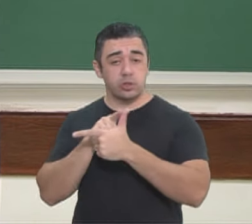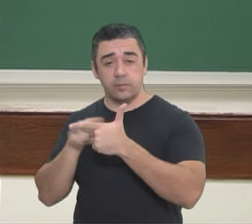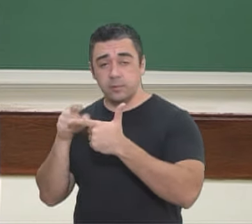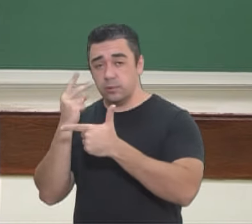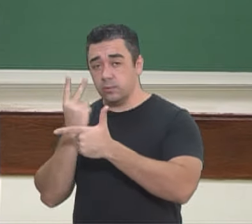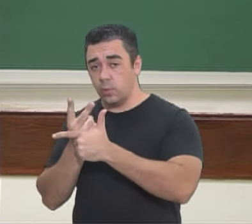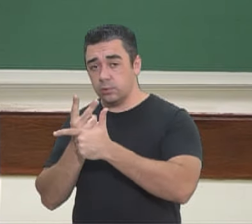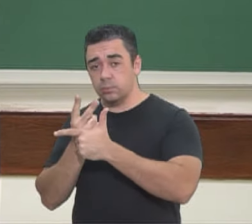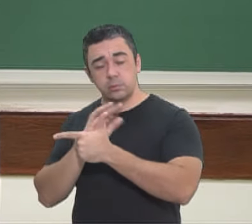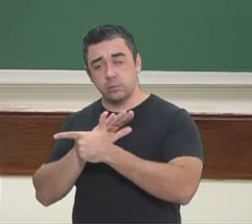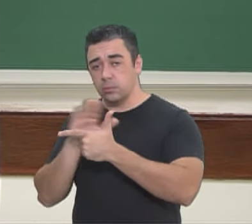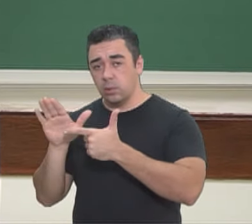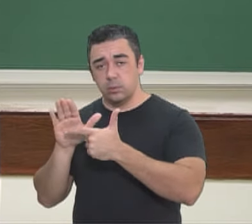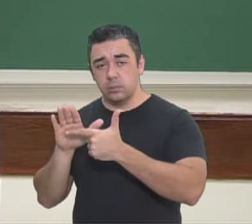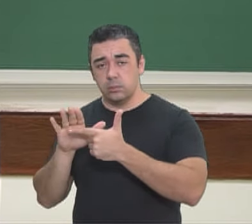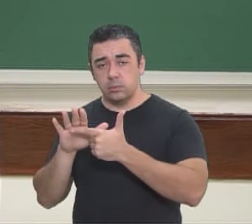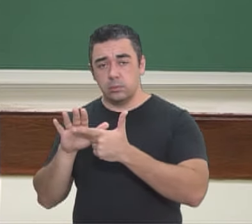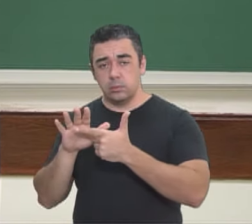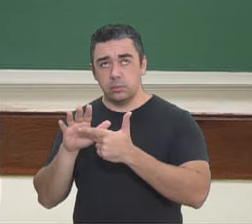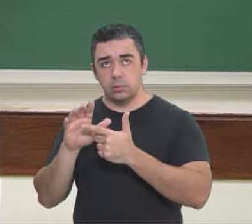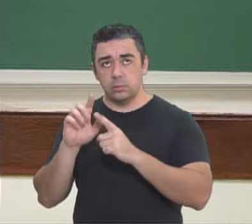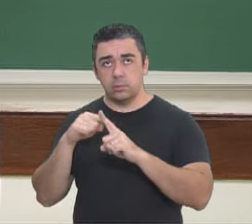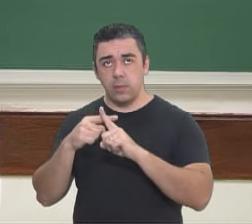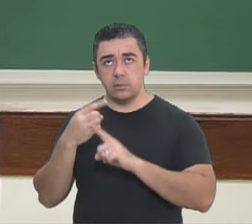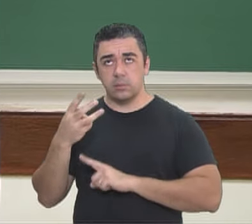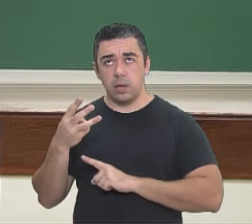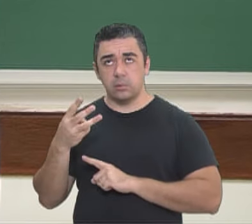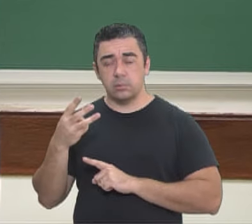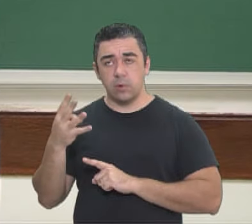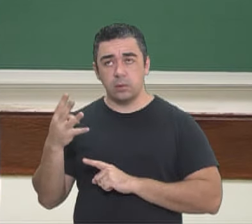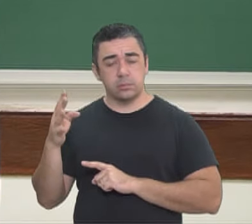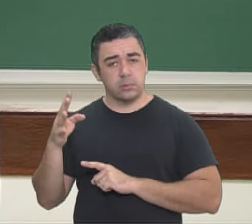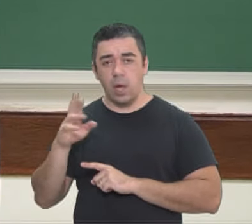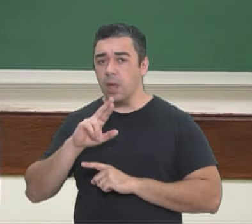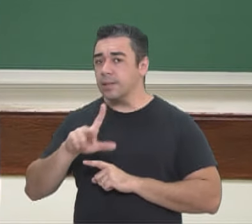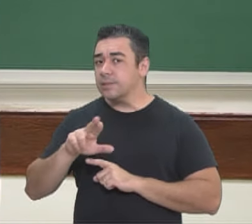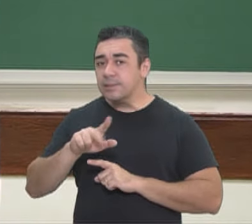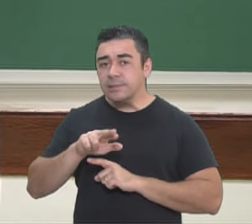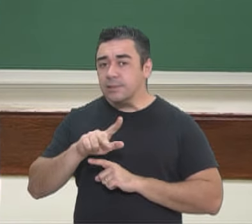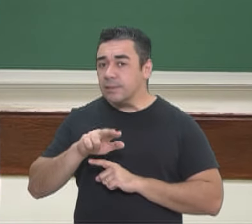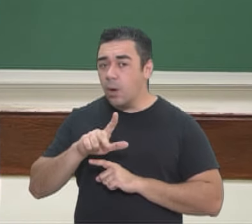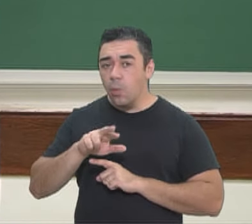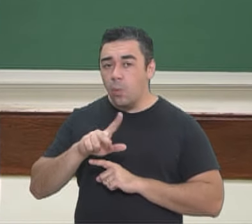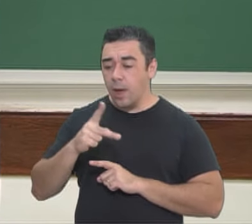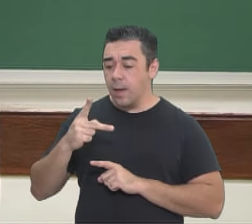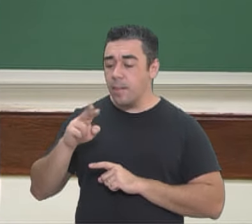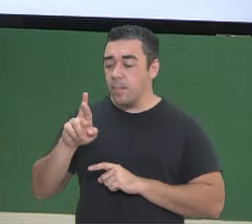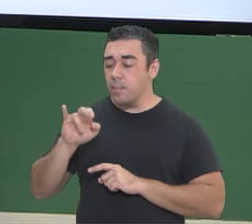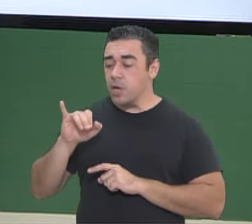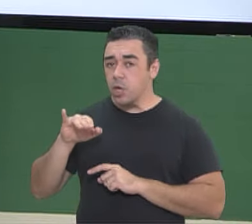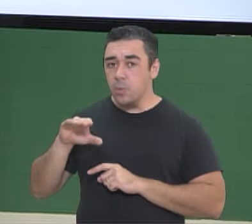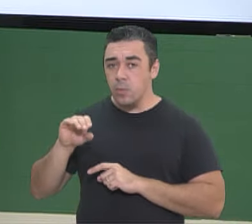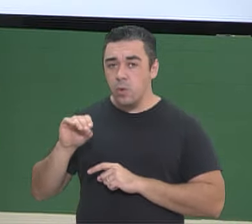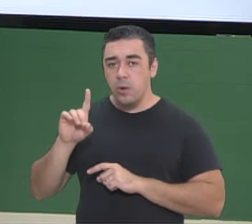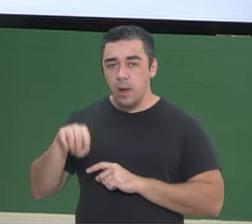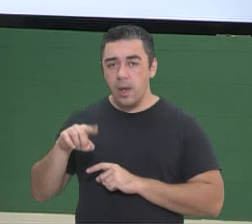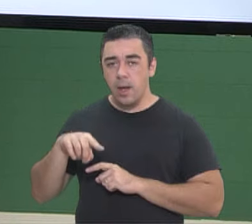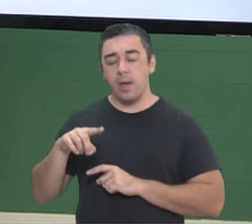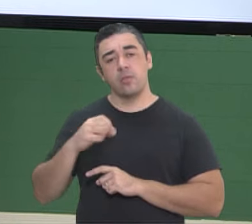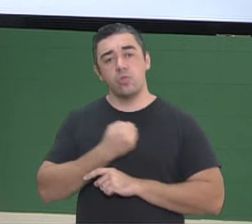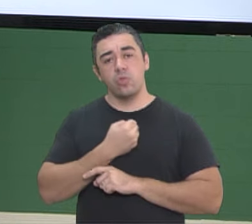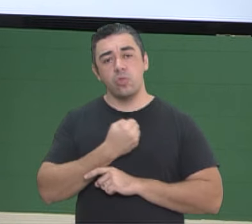tiver mais de 2 contas, aí não é número primo, é um número composto, ok? Então, os números compostos